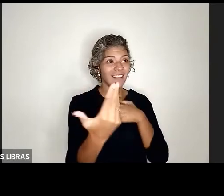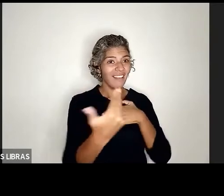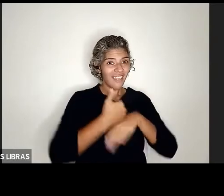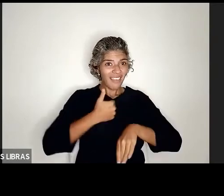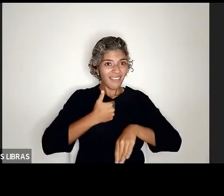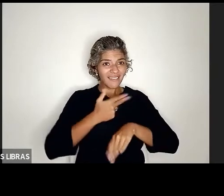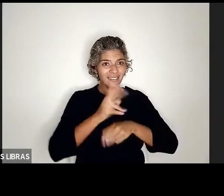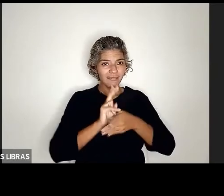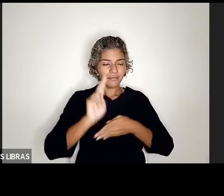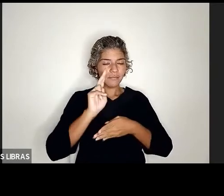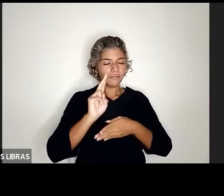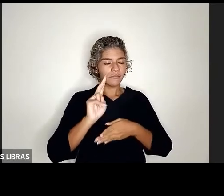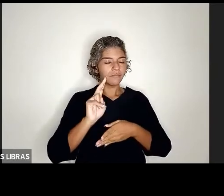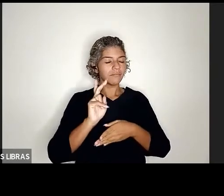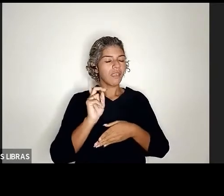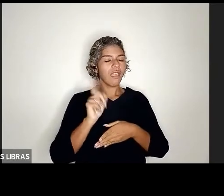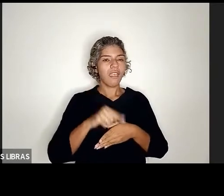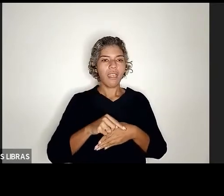extremamente hostil.